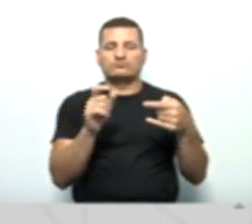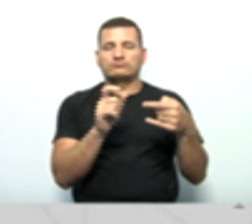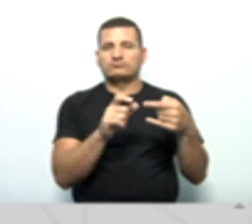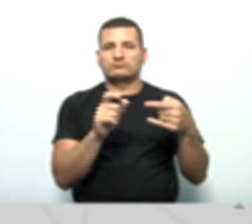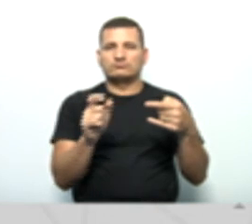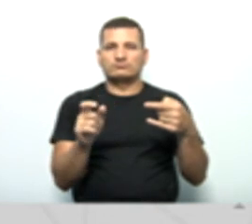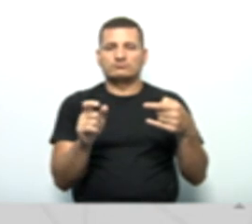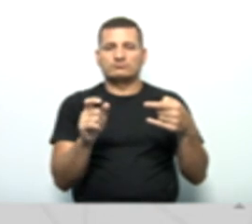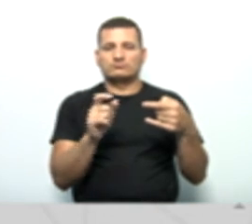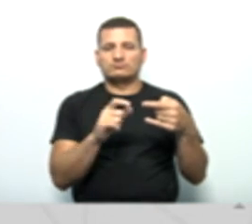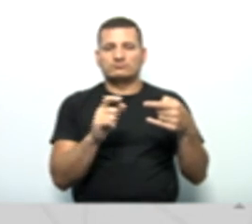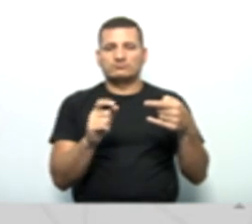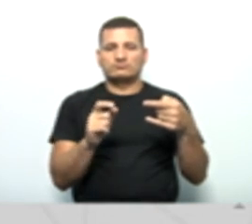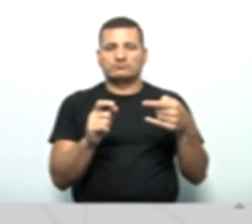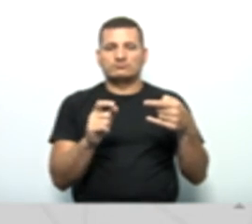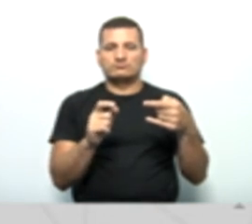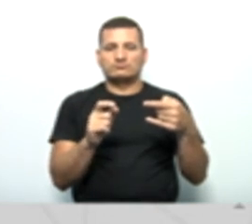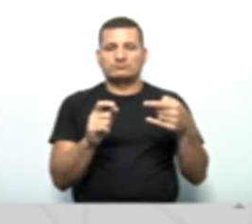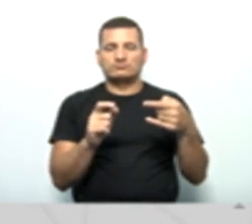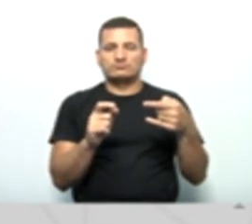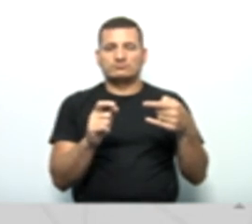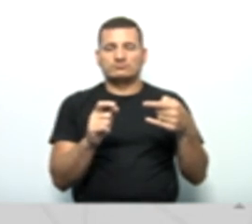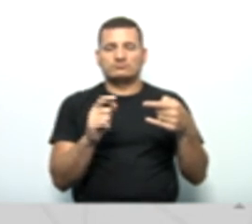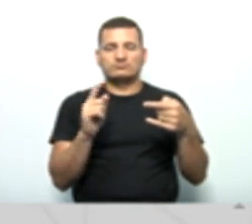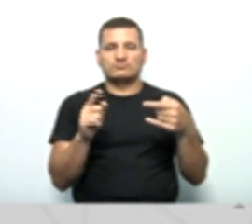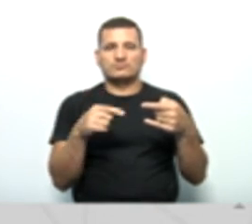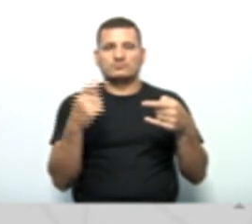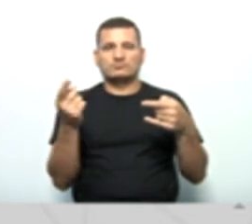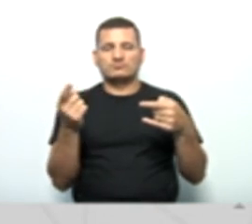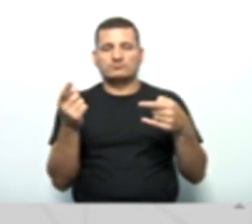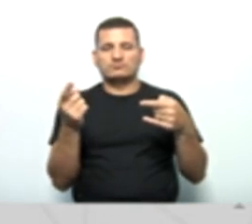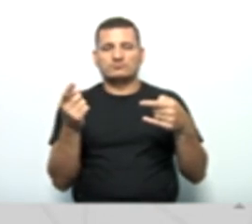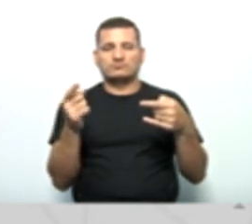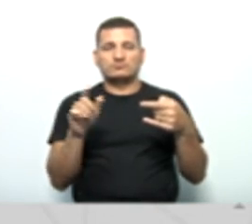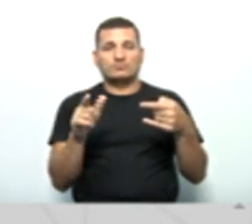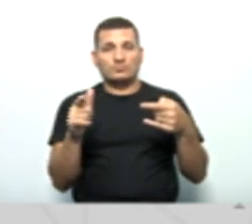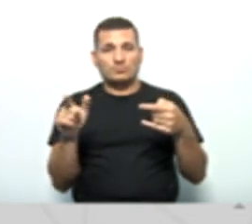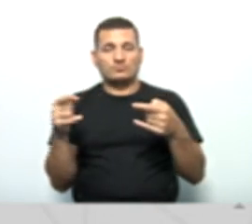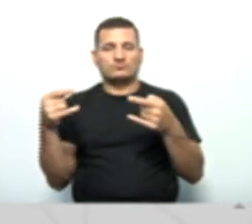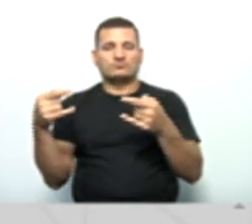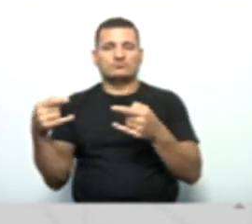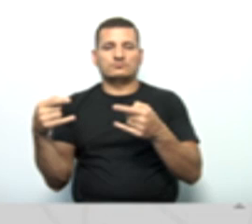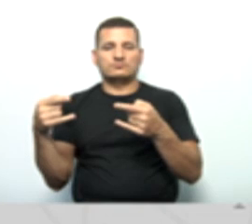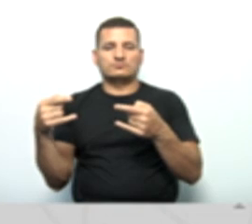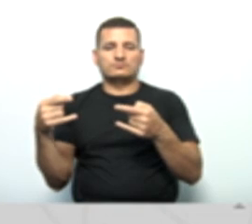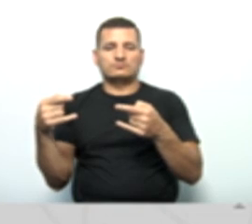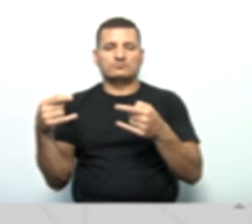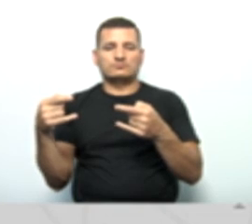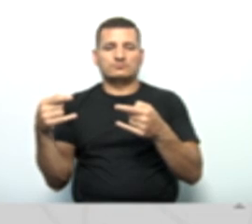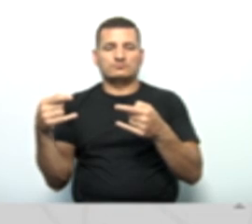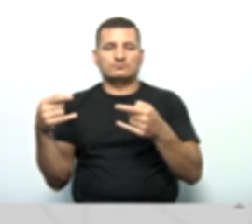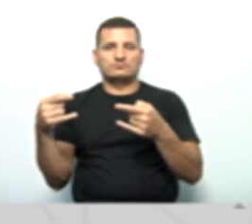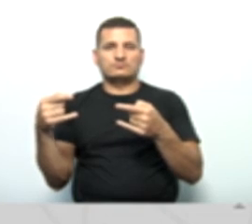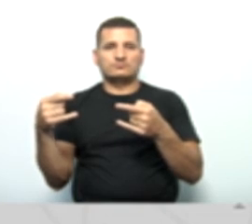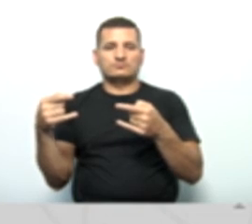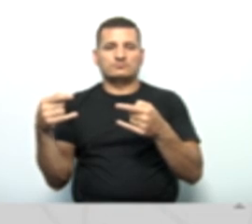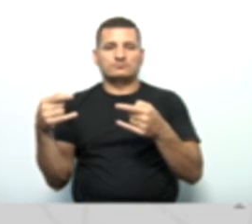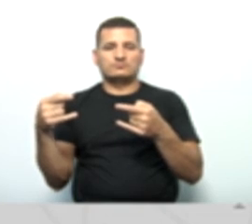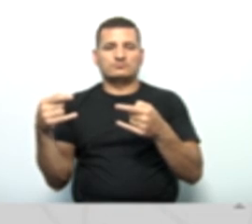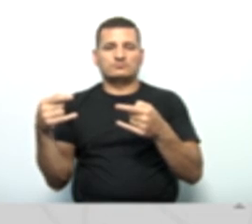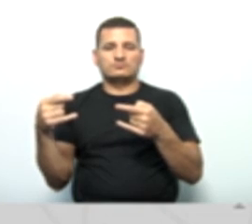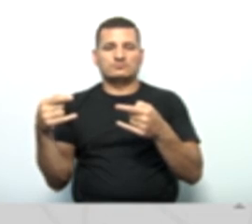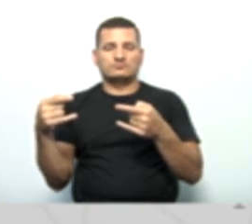daquela segunda lista. Isso. E depois eu vou, no outro colchete, eu vou dizer, dentro dos elementos daquela lista que eu